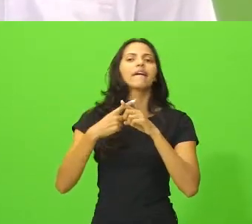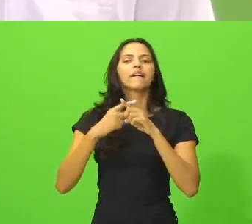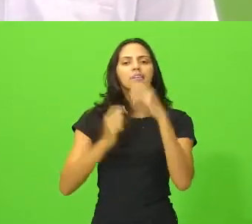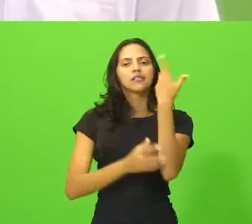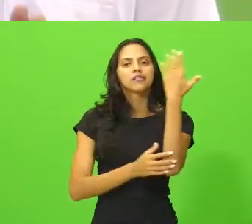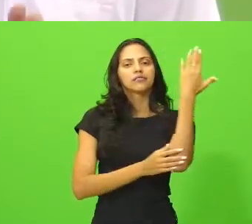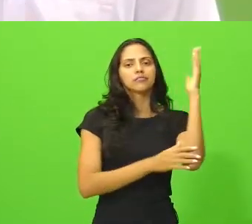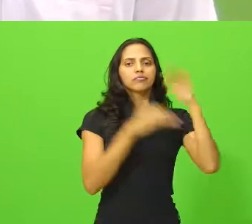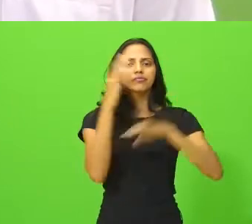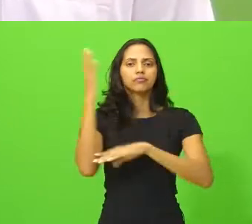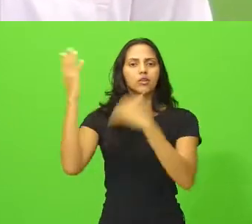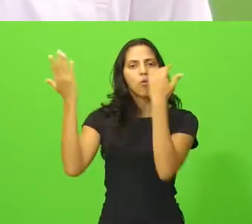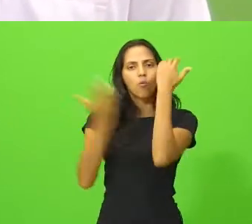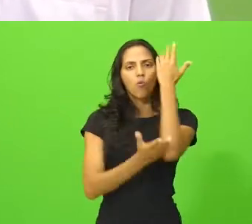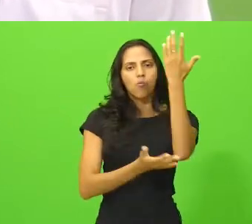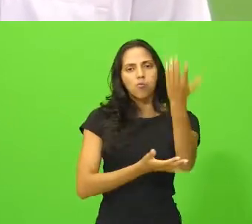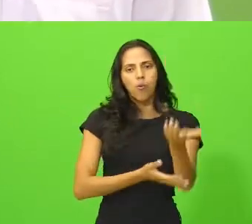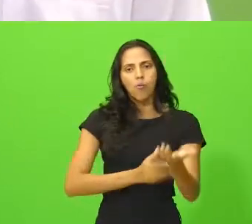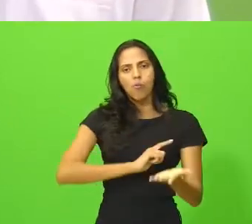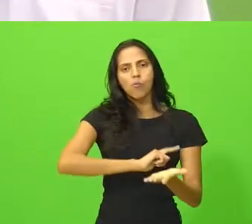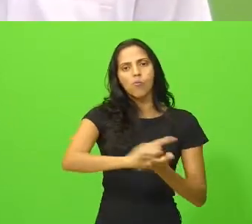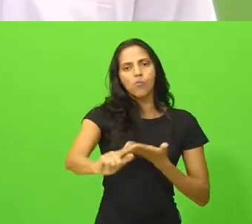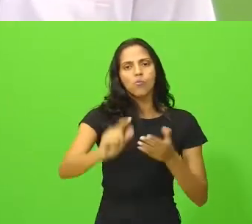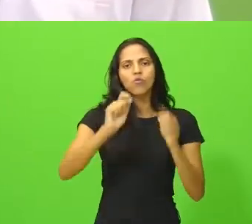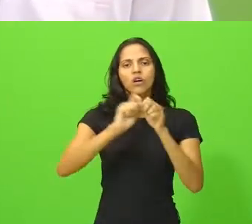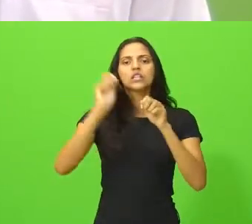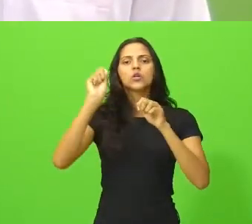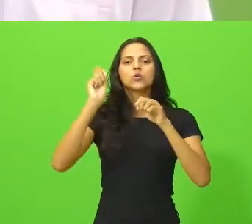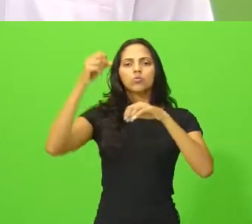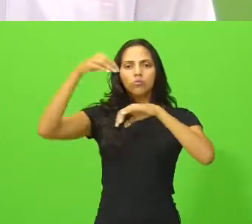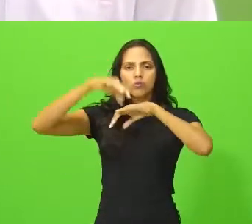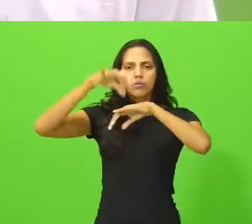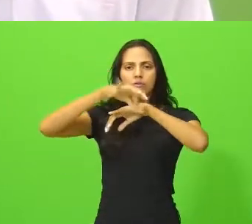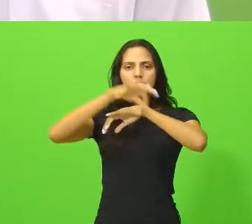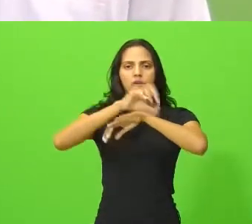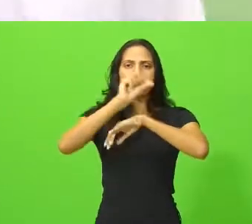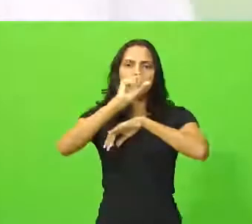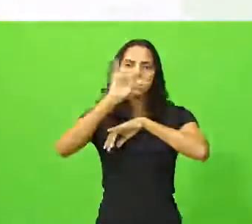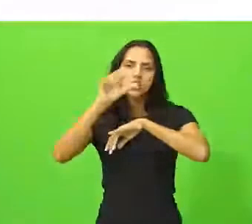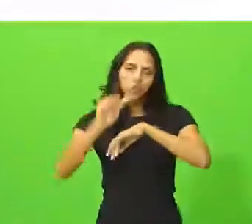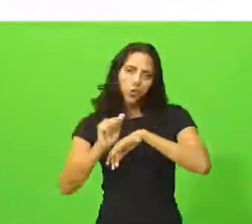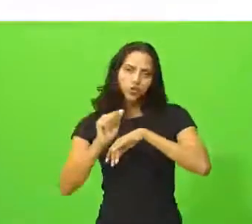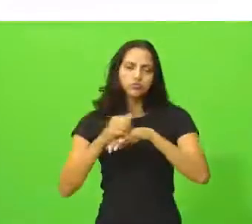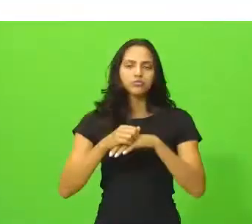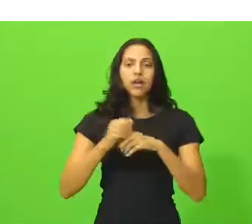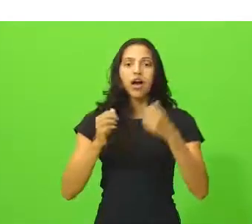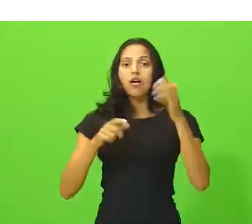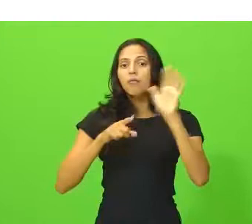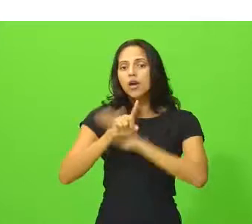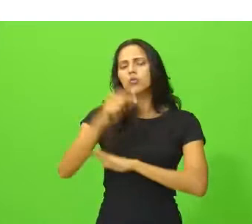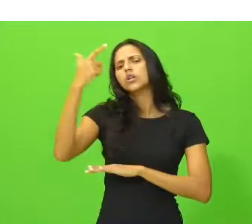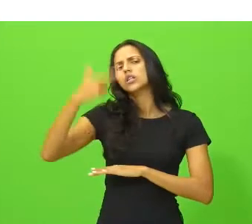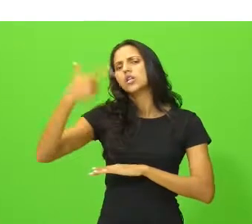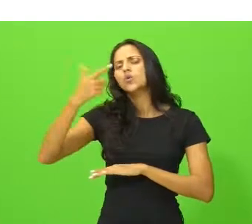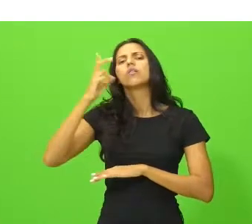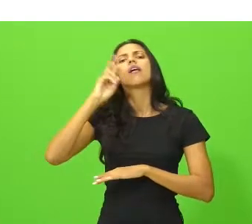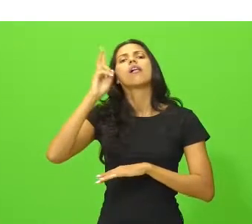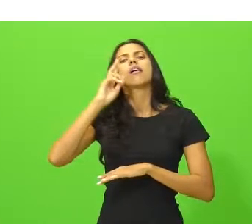destruída, devastada para o plantio da soja. Portanto, letra B. Na segunda questão, falava